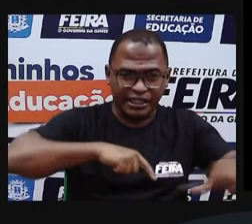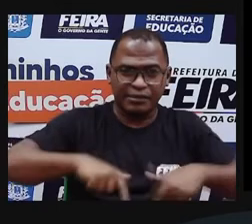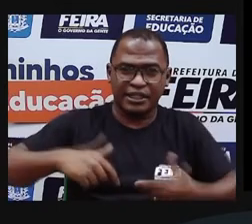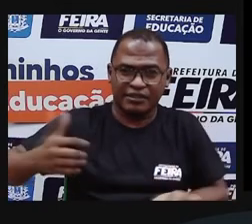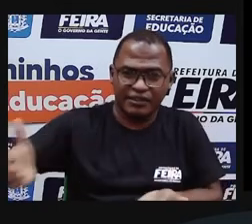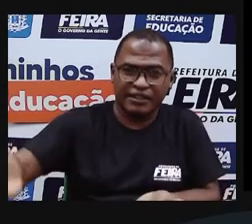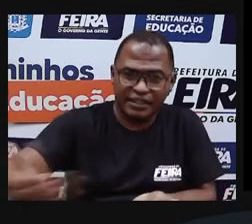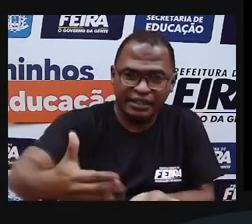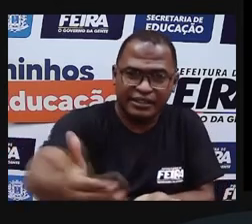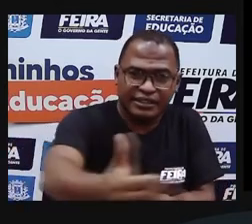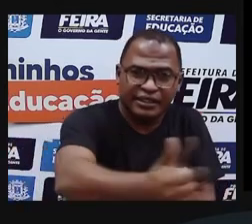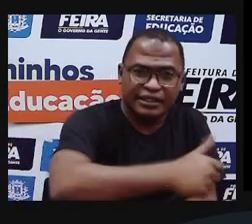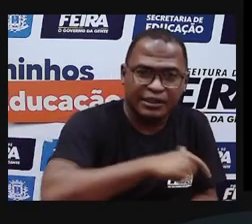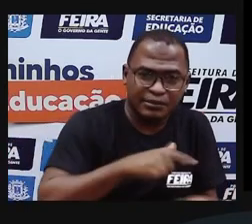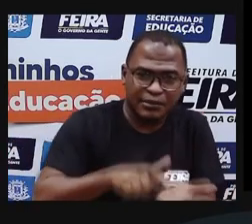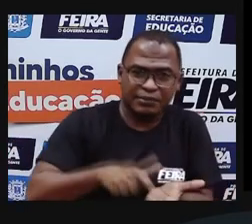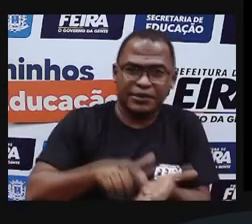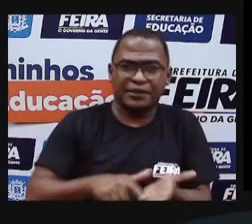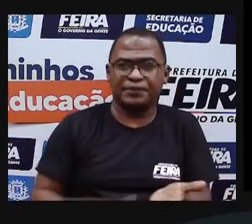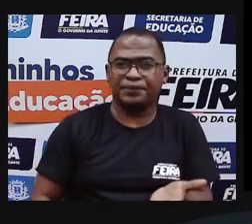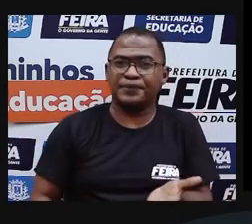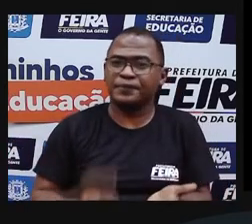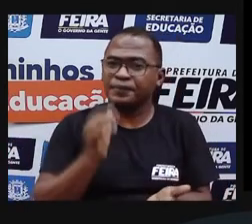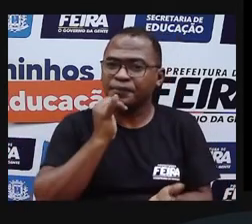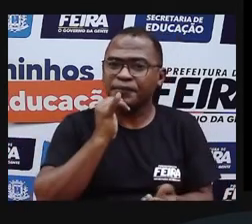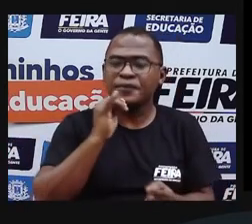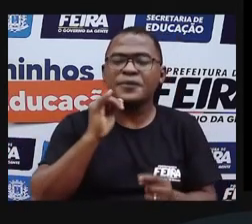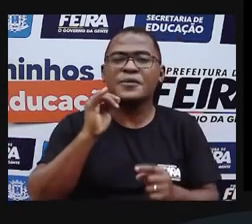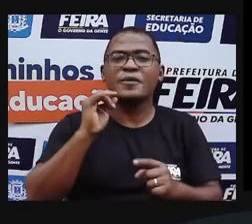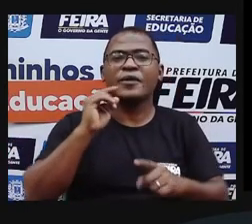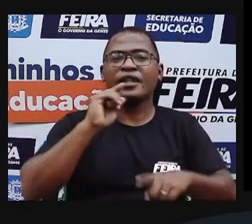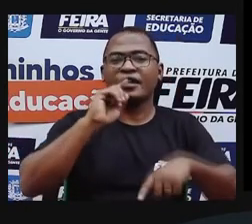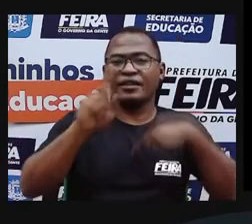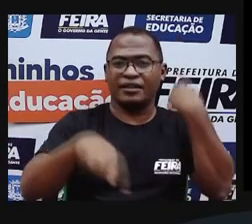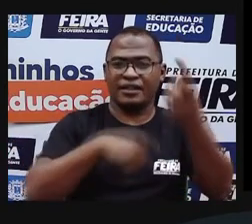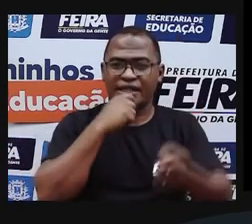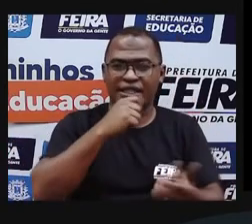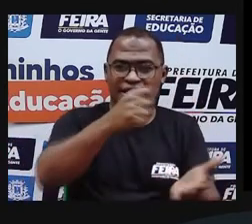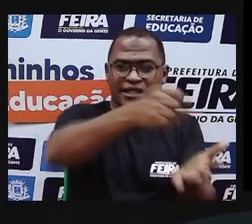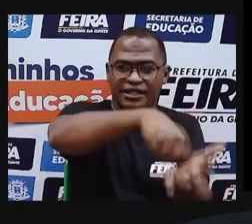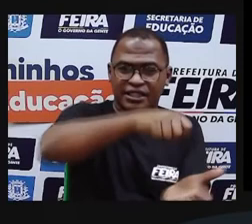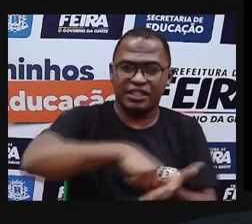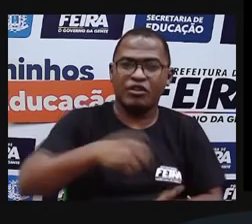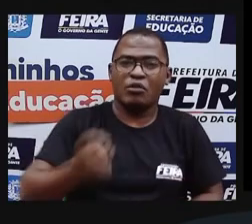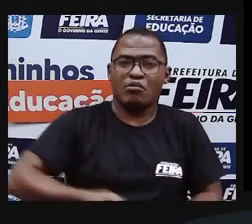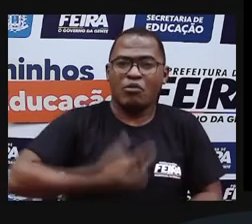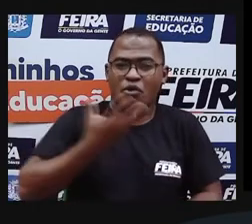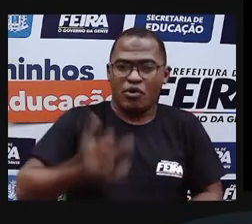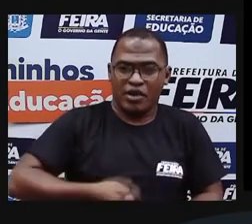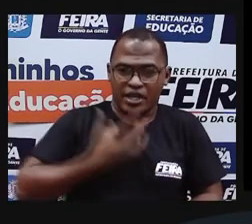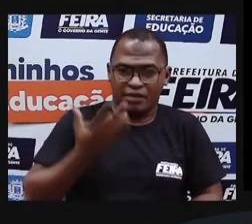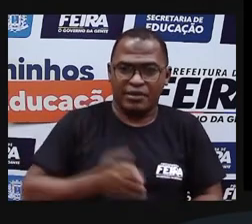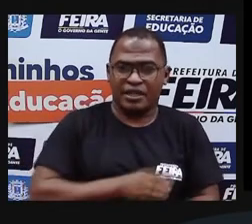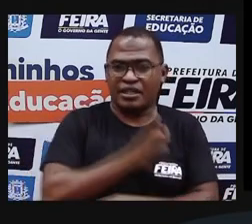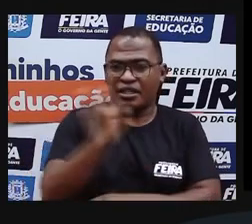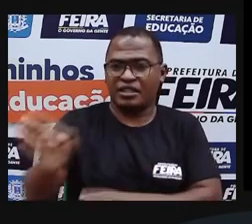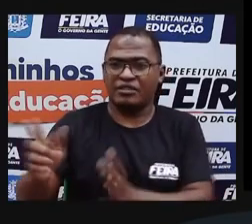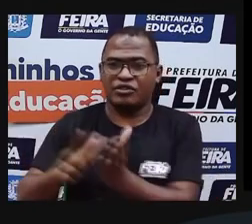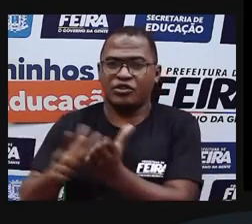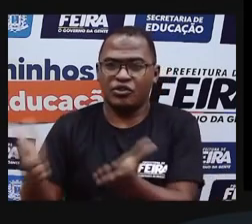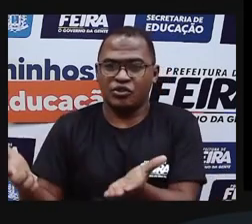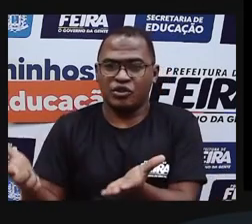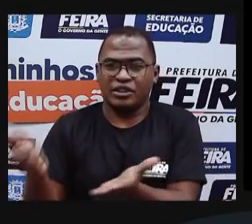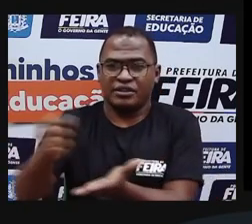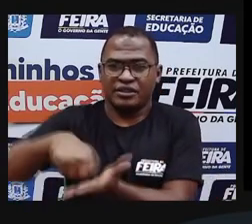Ela foi até a redação do jornal Folha da Manhã com um poema. Olha a ousadia dessa mulher. Foi até o jornal com um